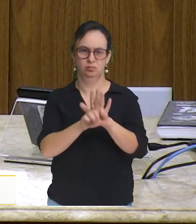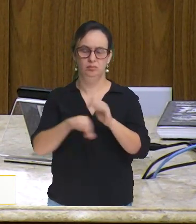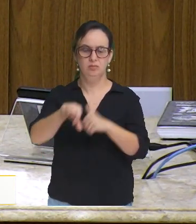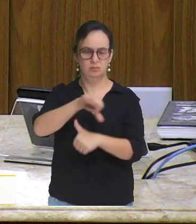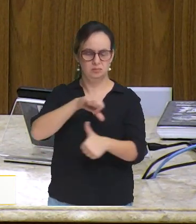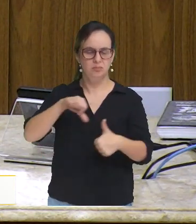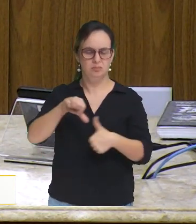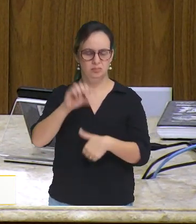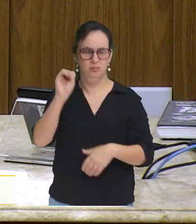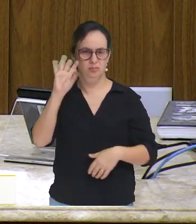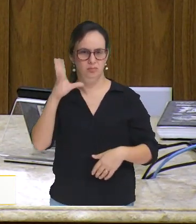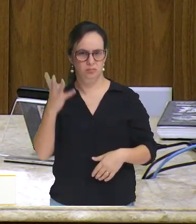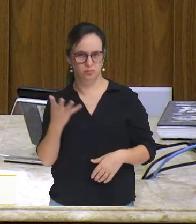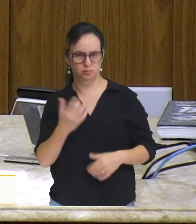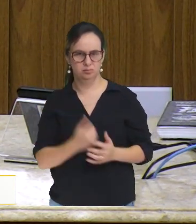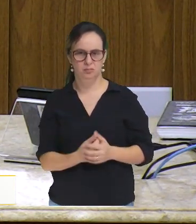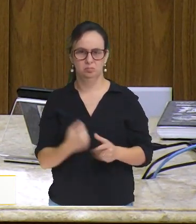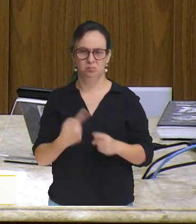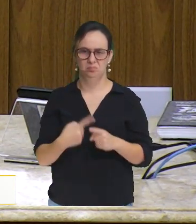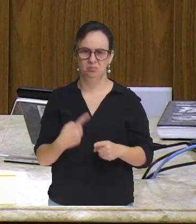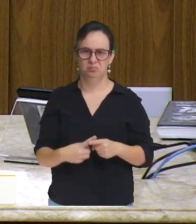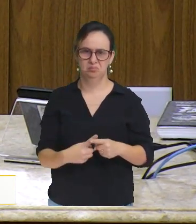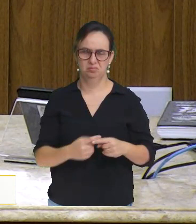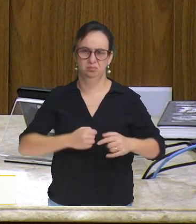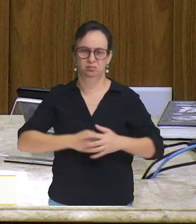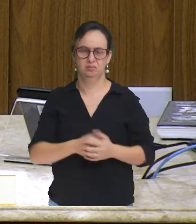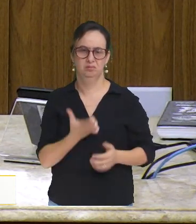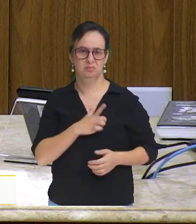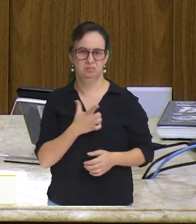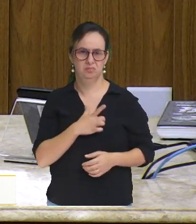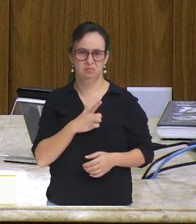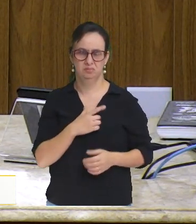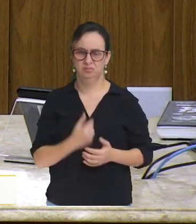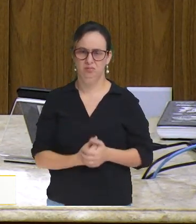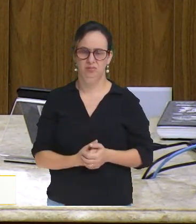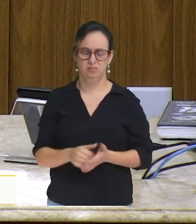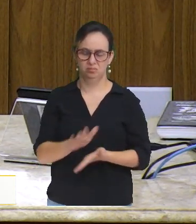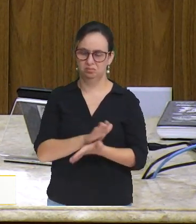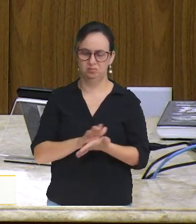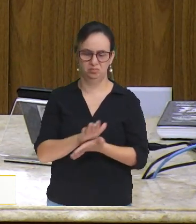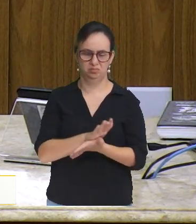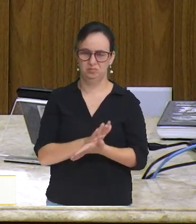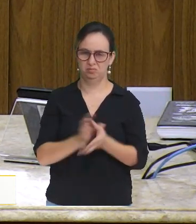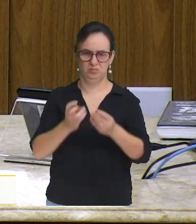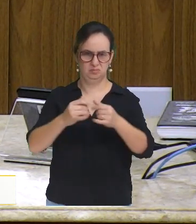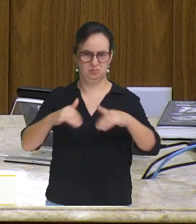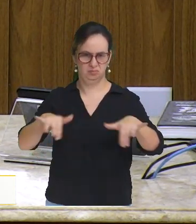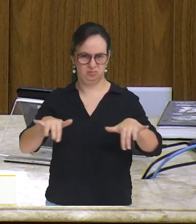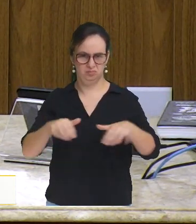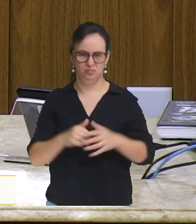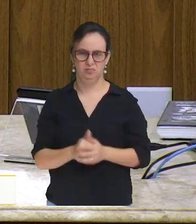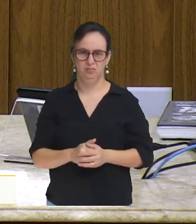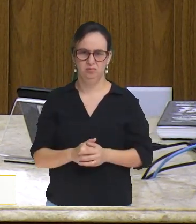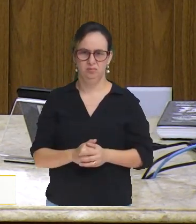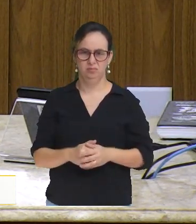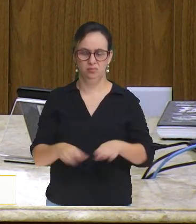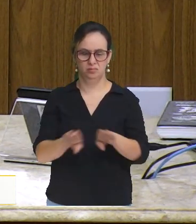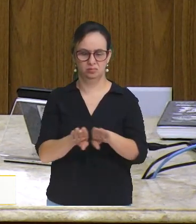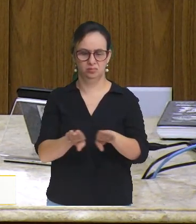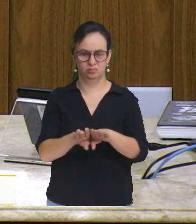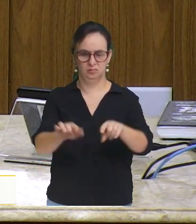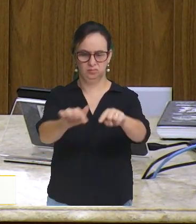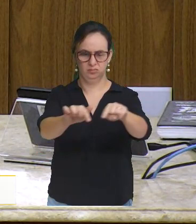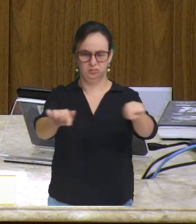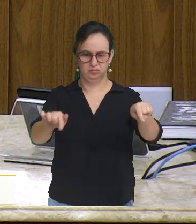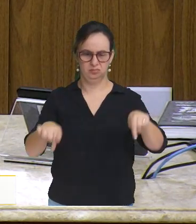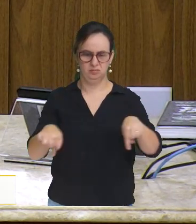não há prejuízo algum para o município, a metragem é a mesma, né, a concordância dos